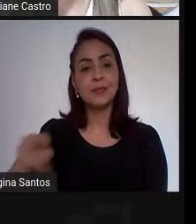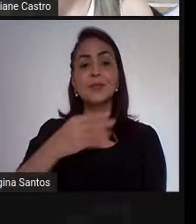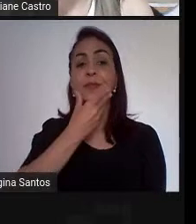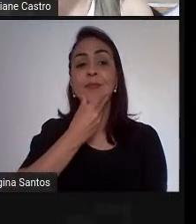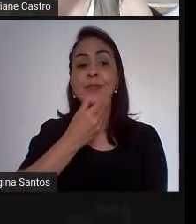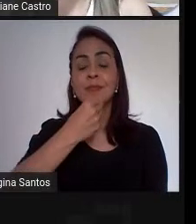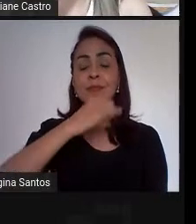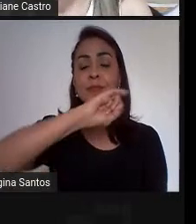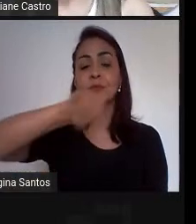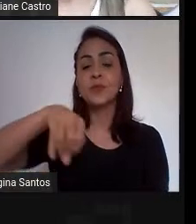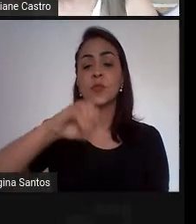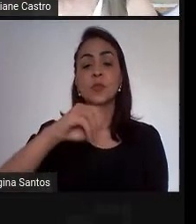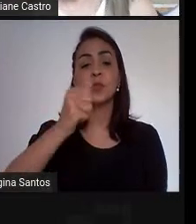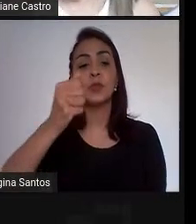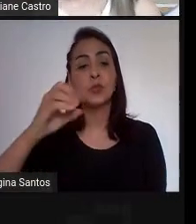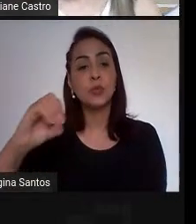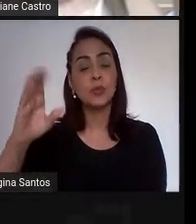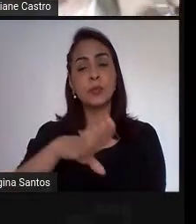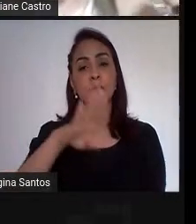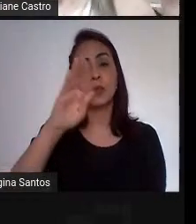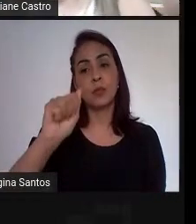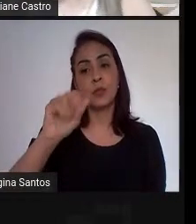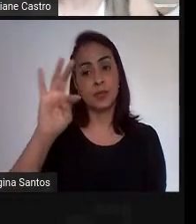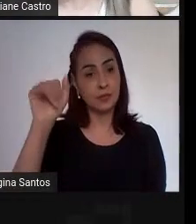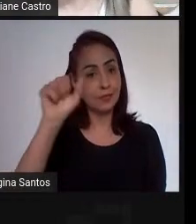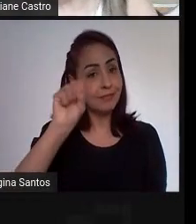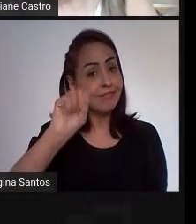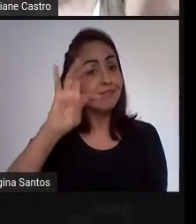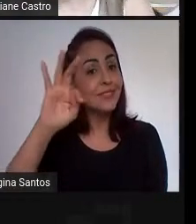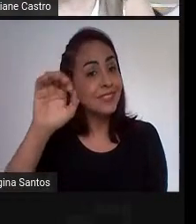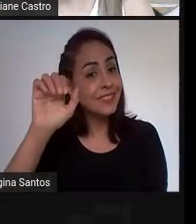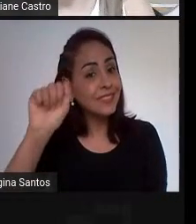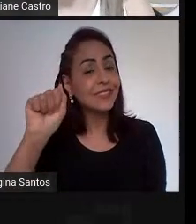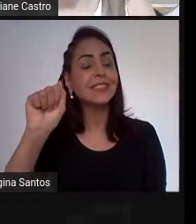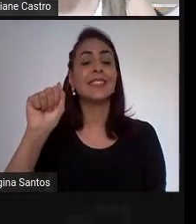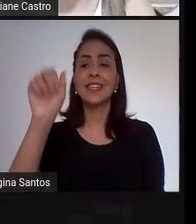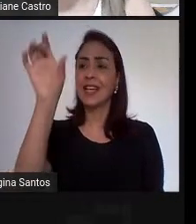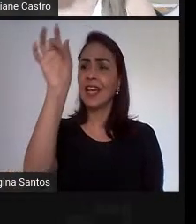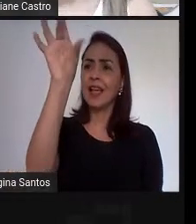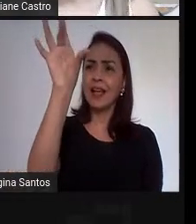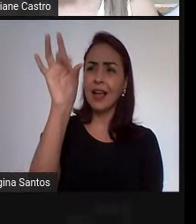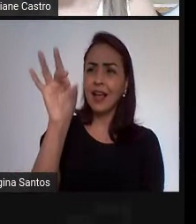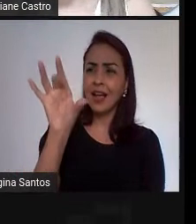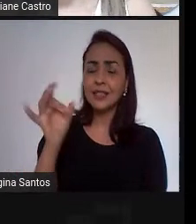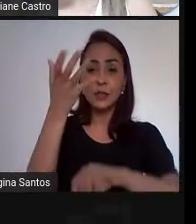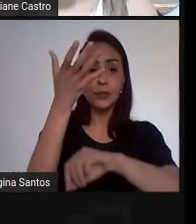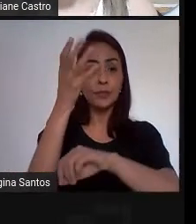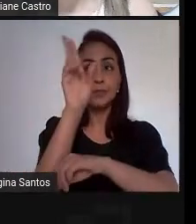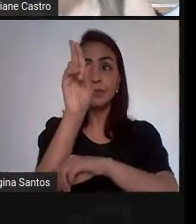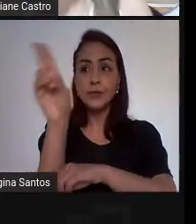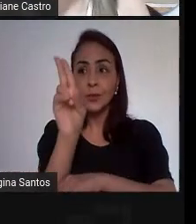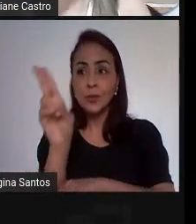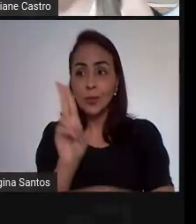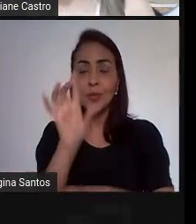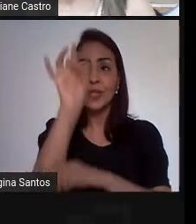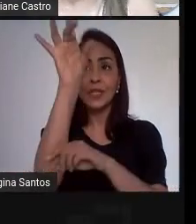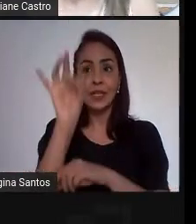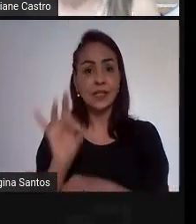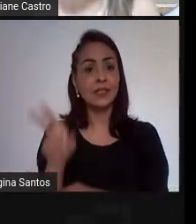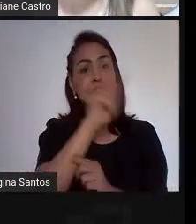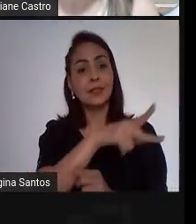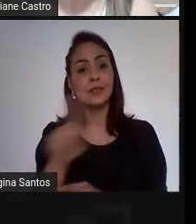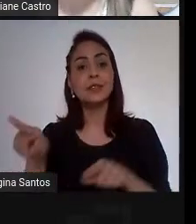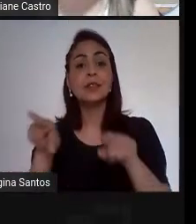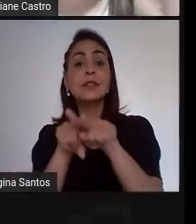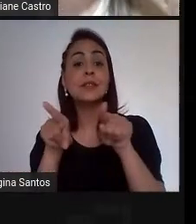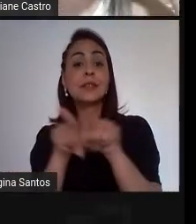portuguesa 1 e 7. Então, vai dizendo quem eram os professores e as disciplinas para as quais eles estavam habilitados, né? Que eles